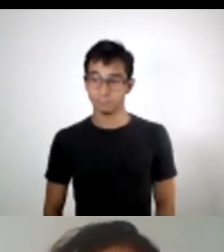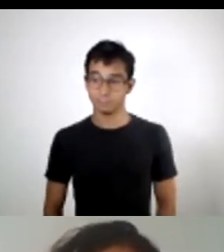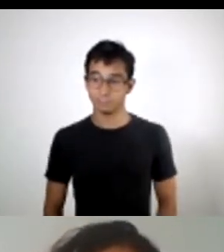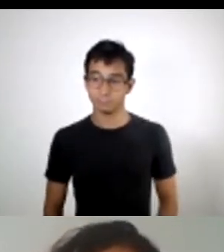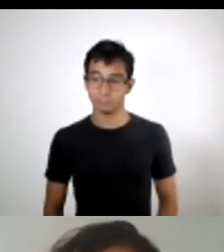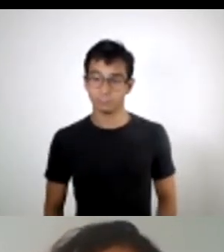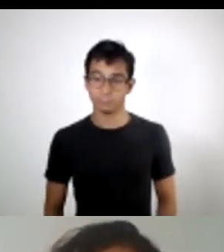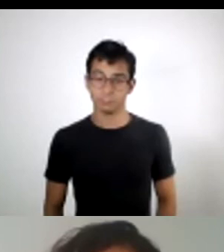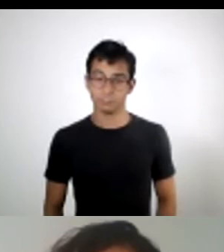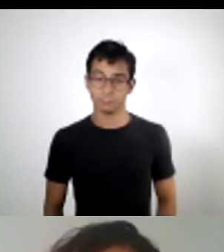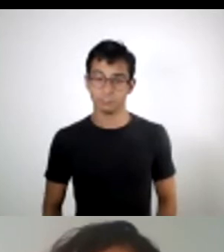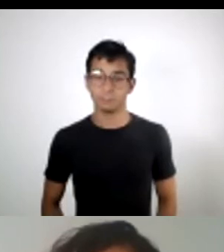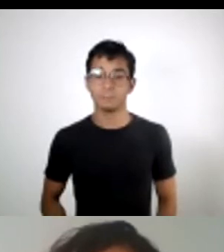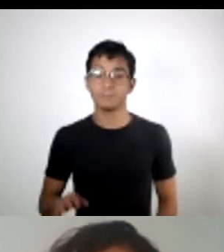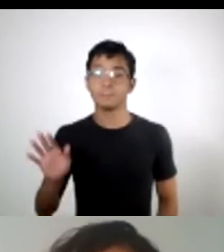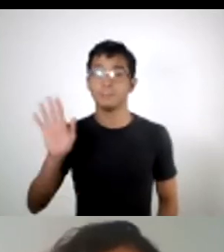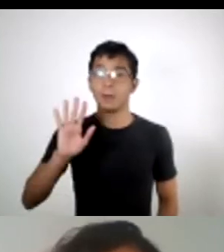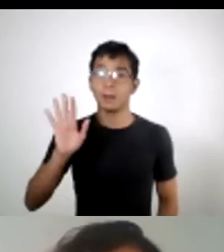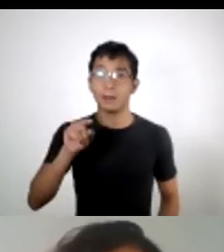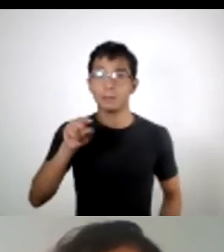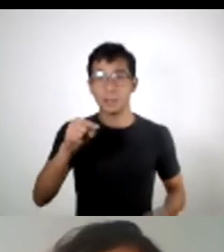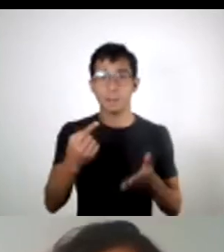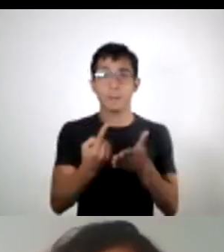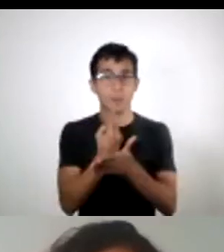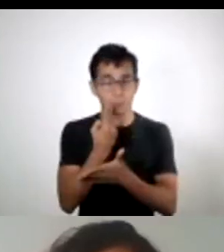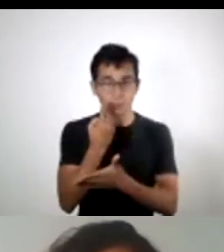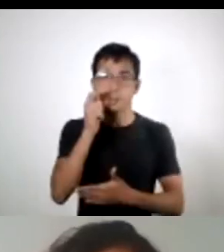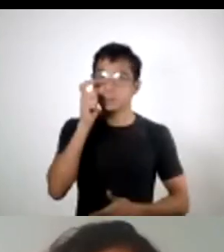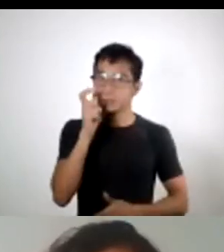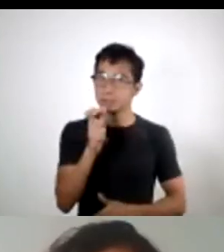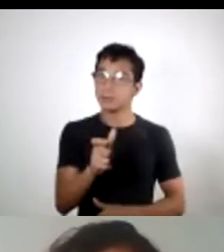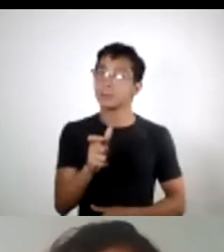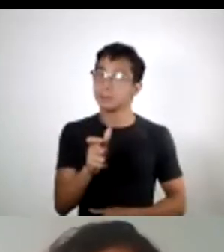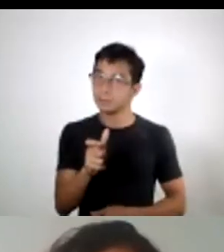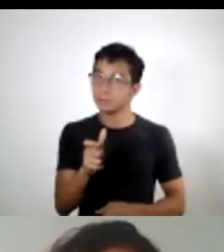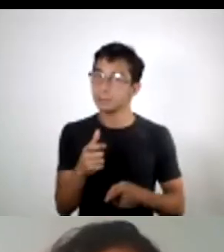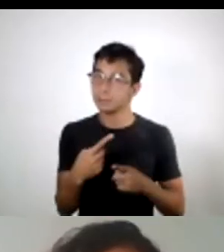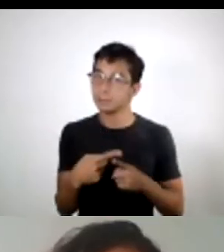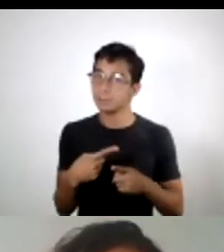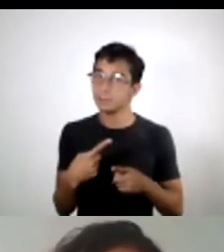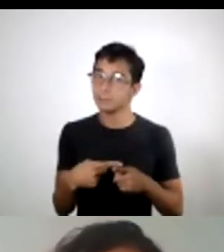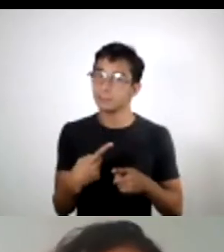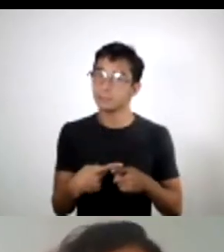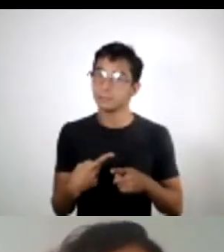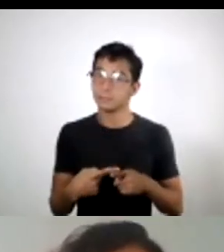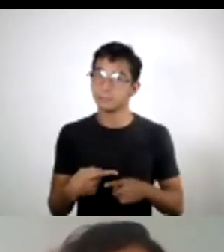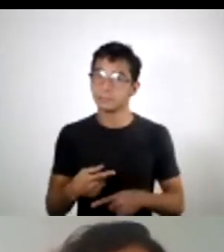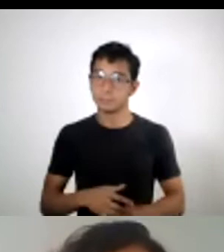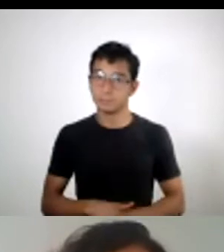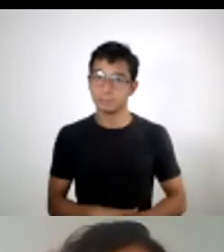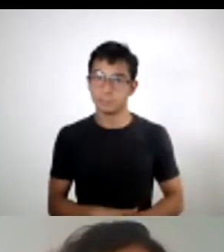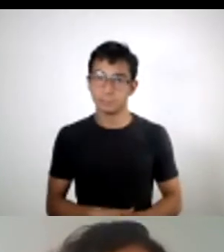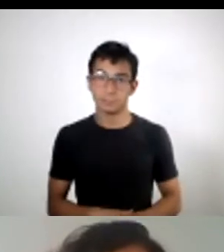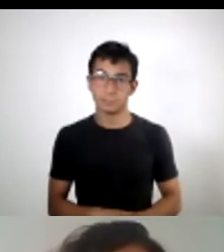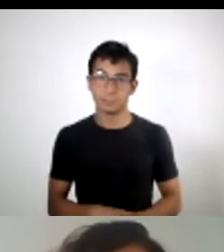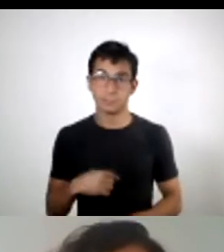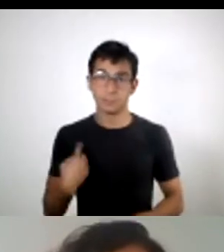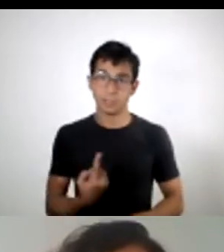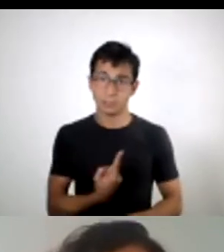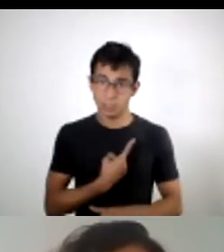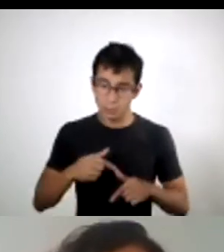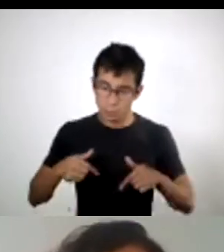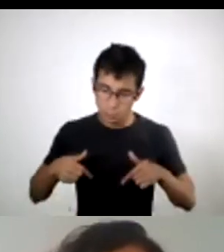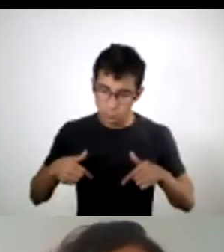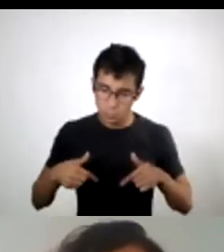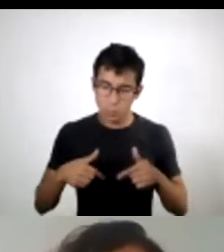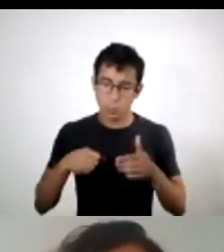Eu achei muito pertinente sua pergunta, Ju, porque a gente também está dentro da luta da colonialidade